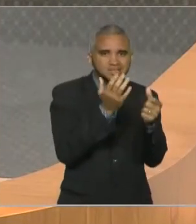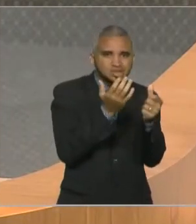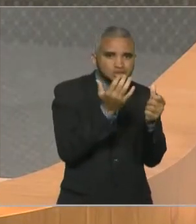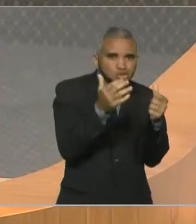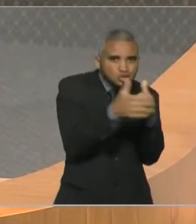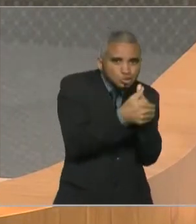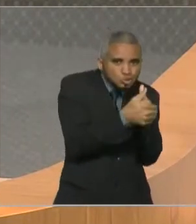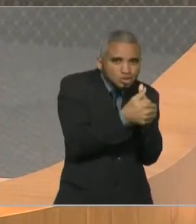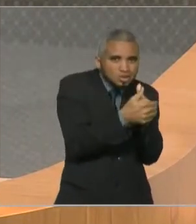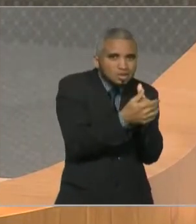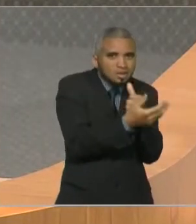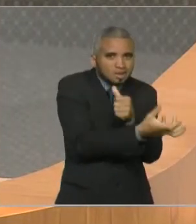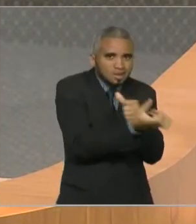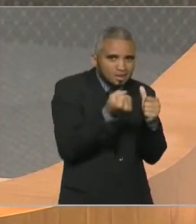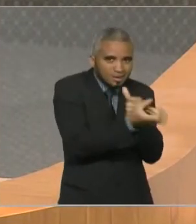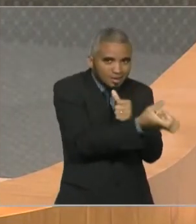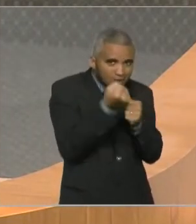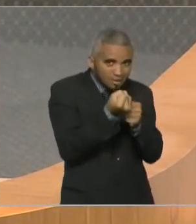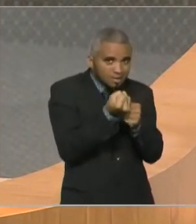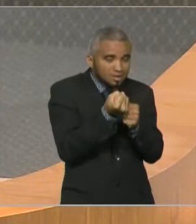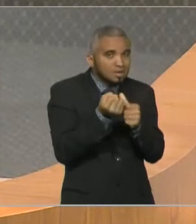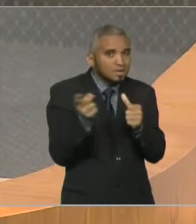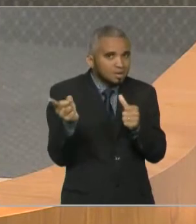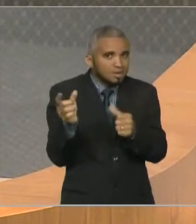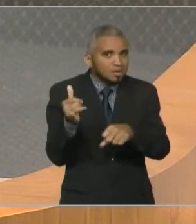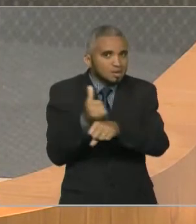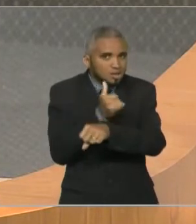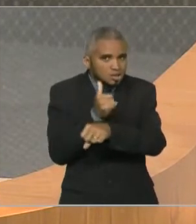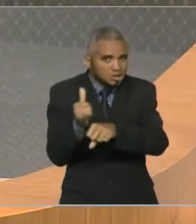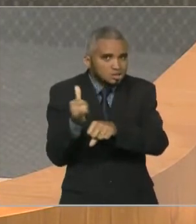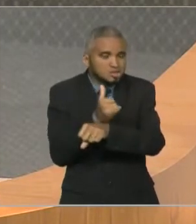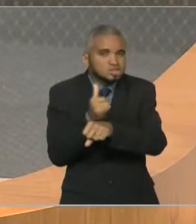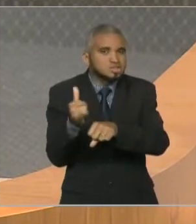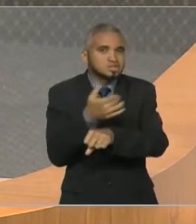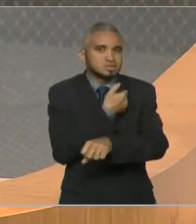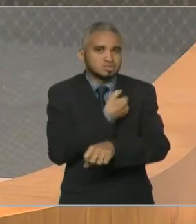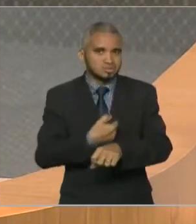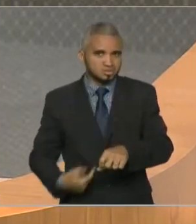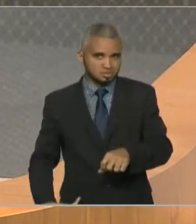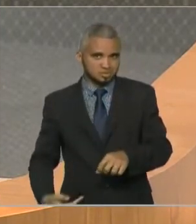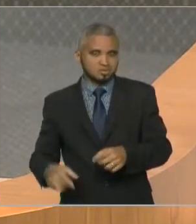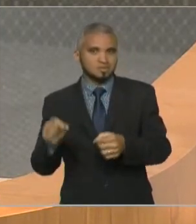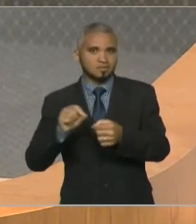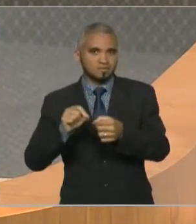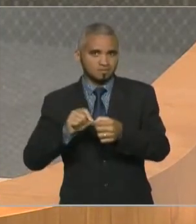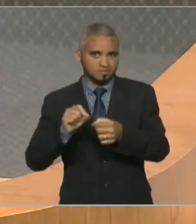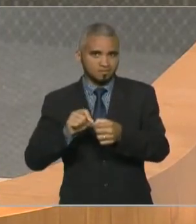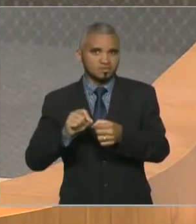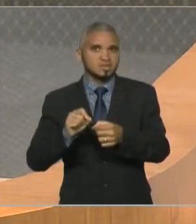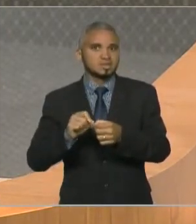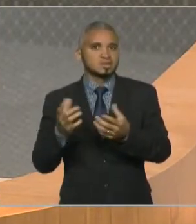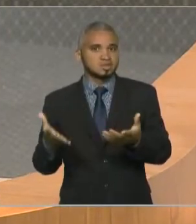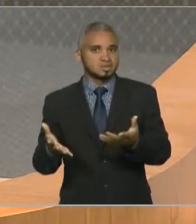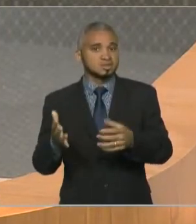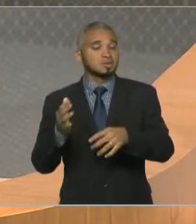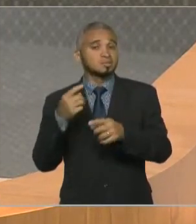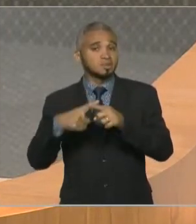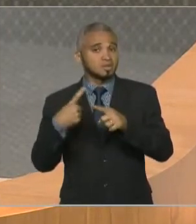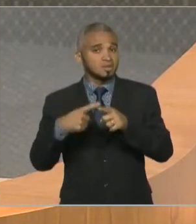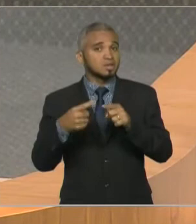Estado. Veja as pedaladas que o governo do Estado quer fazer para corrigir esse equívoco,